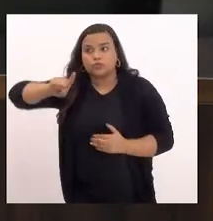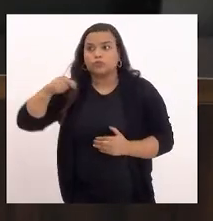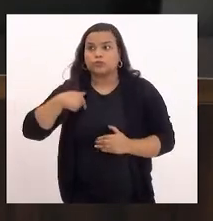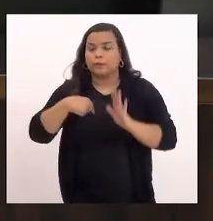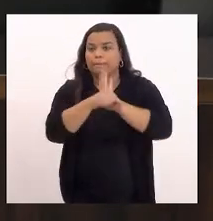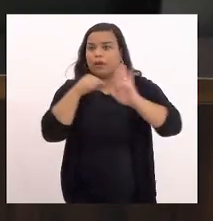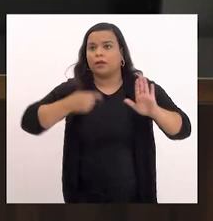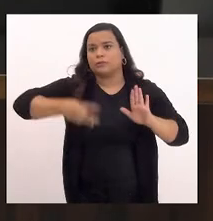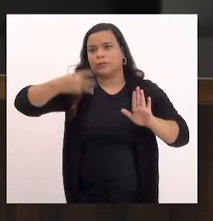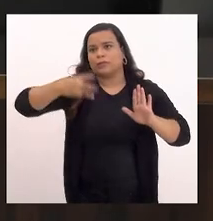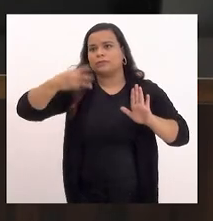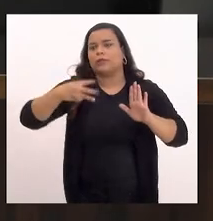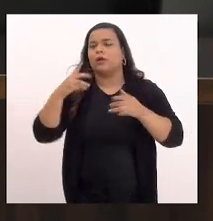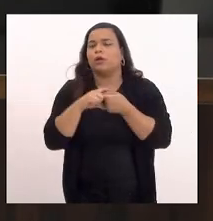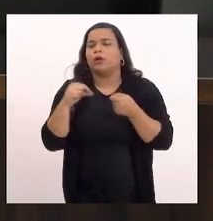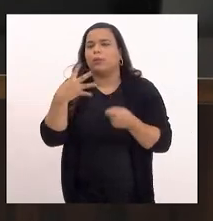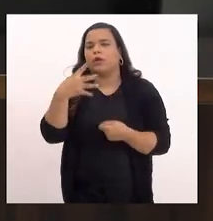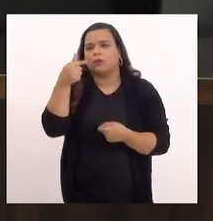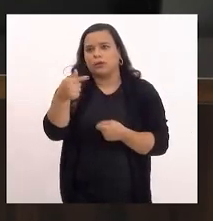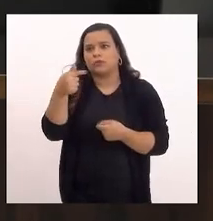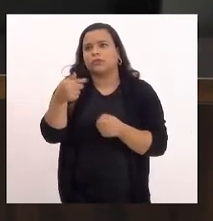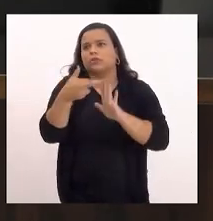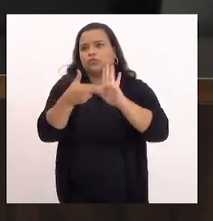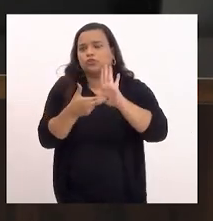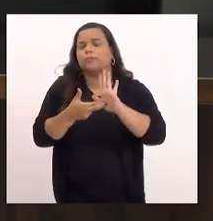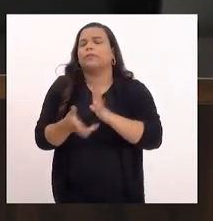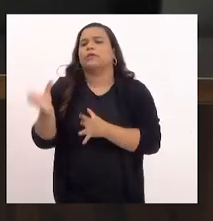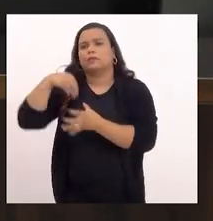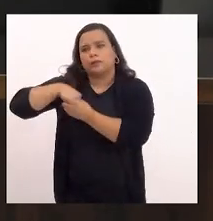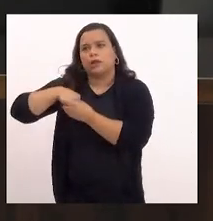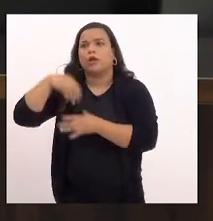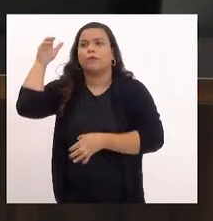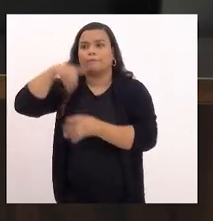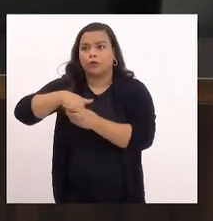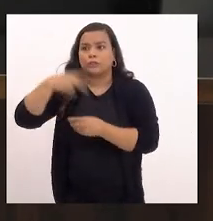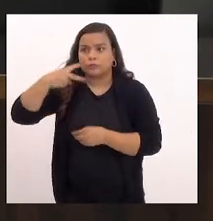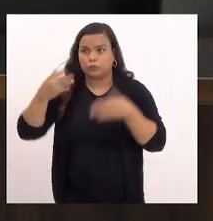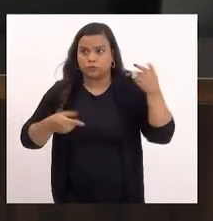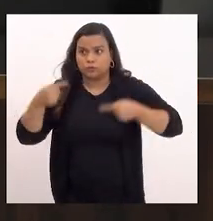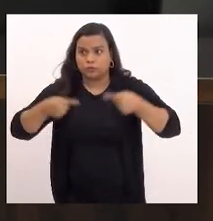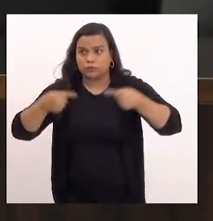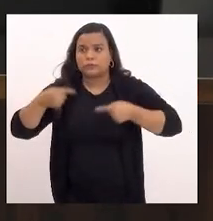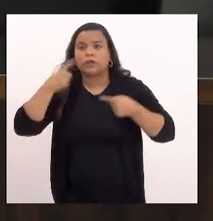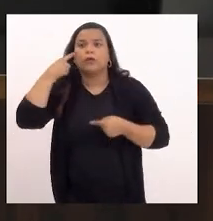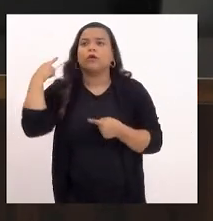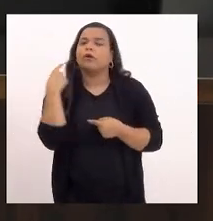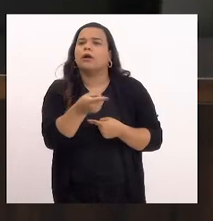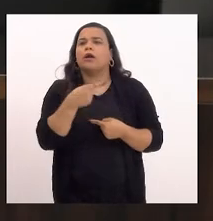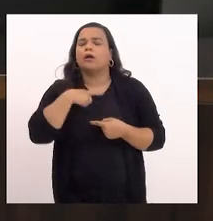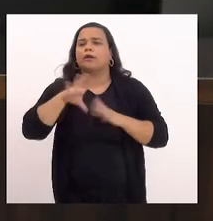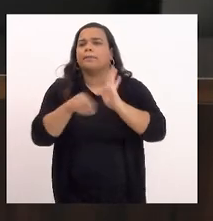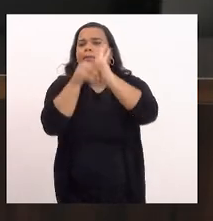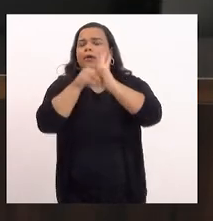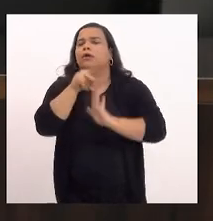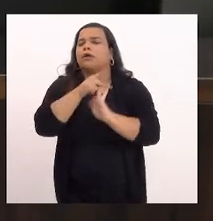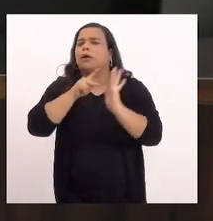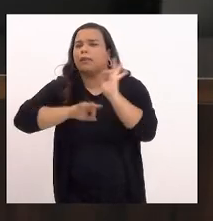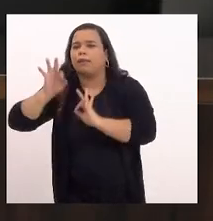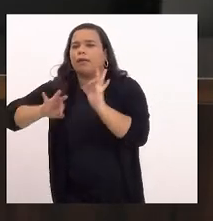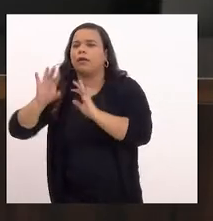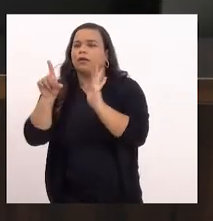artigo 47, do regimento interno, intermitação originária, em votação, em segunda discussão, em redação do vencido, assim emendado. Projeto de lei